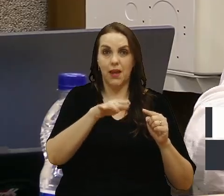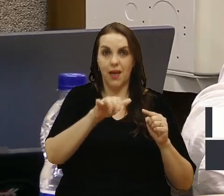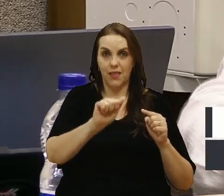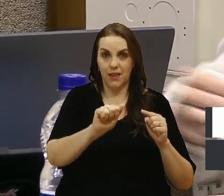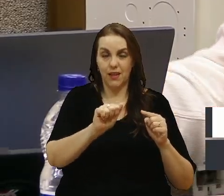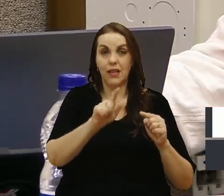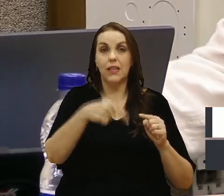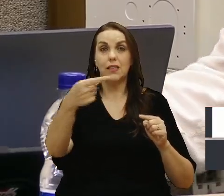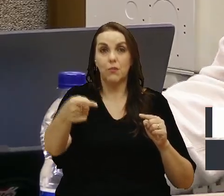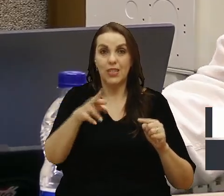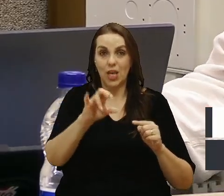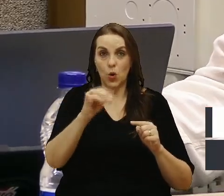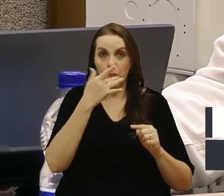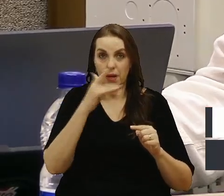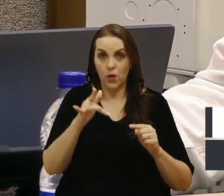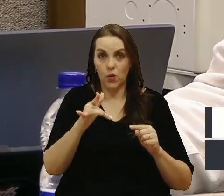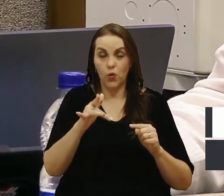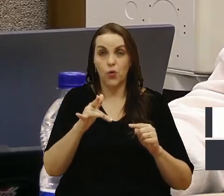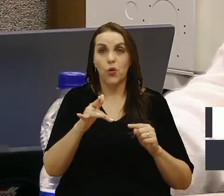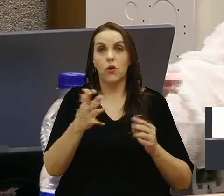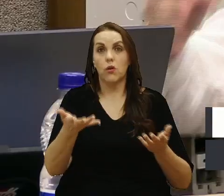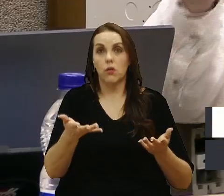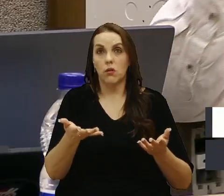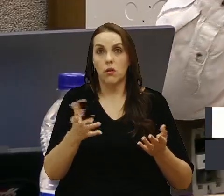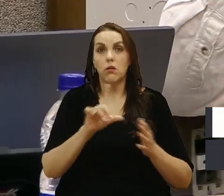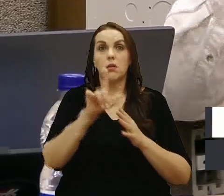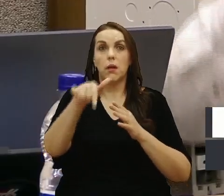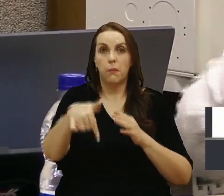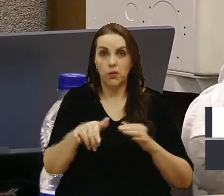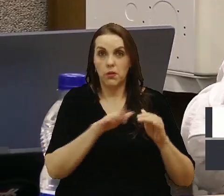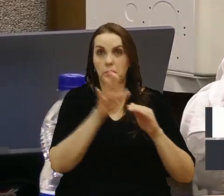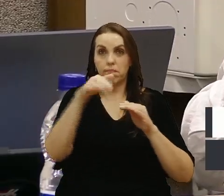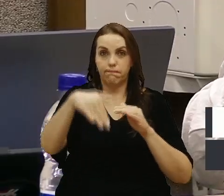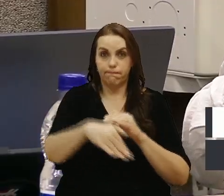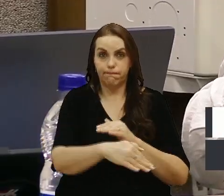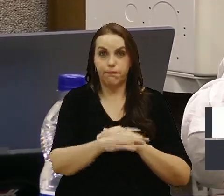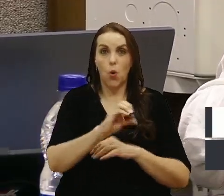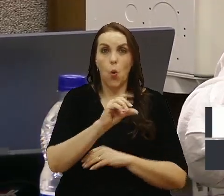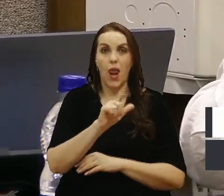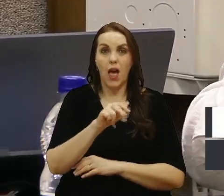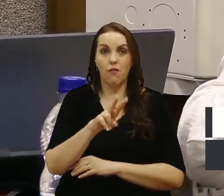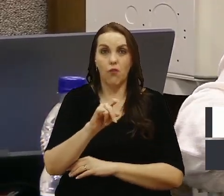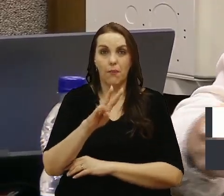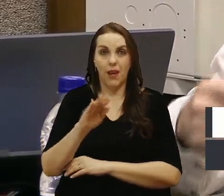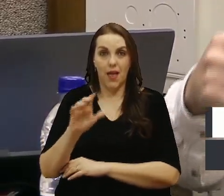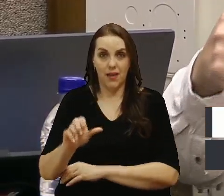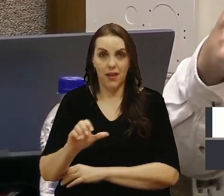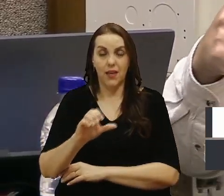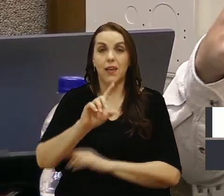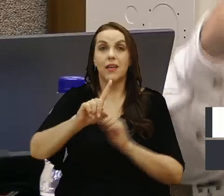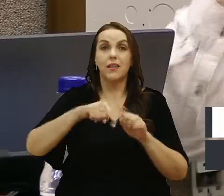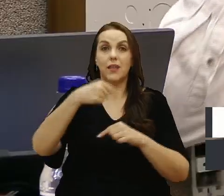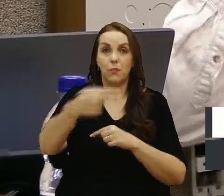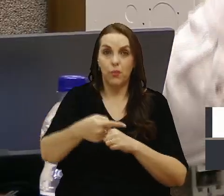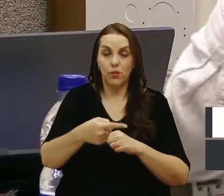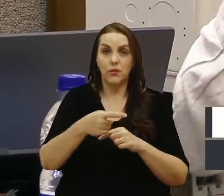depois pega o Rio Branco, depois pega a parte de baixo da Olavo Bilac, depois